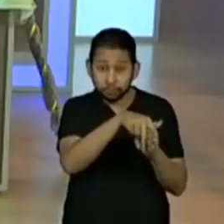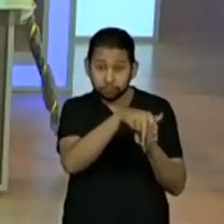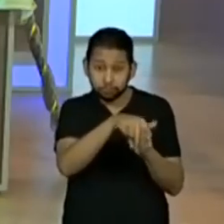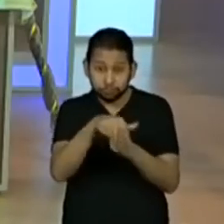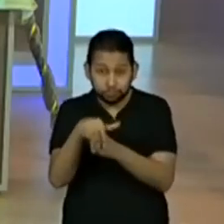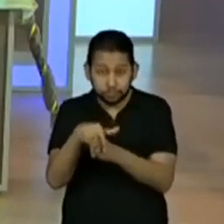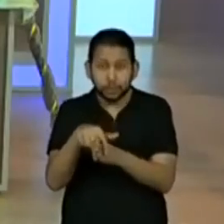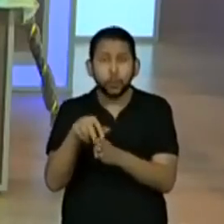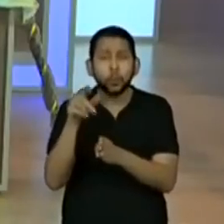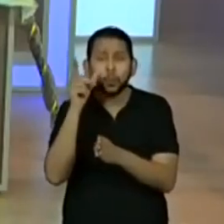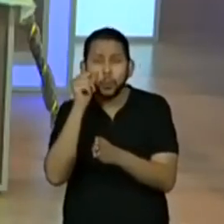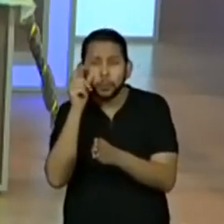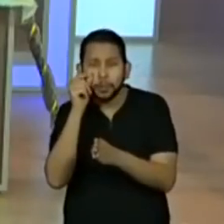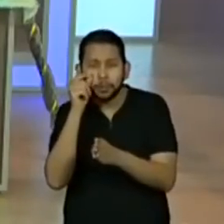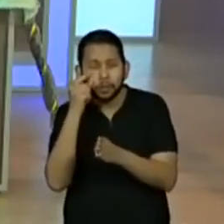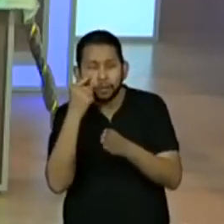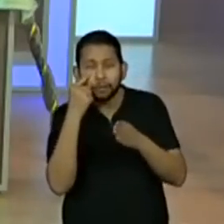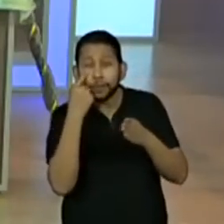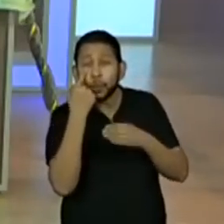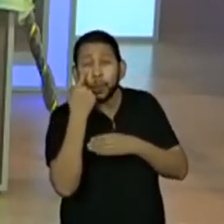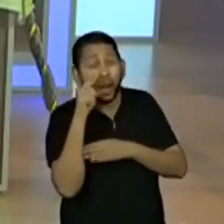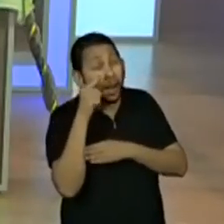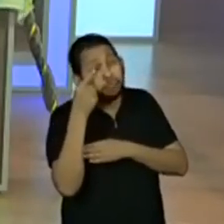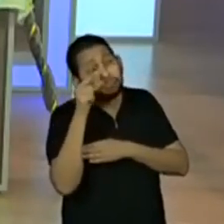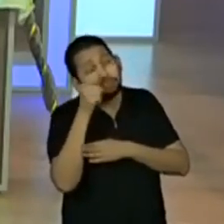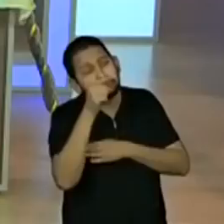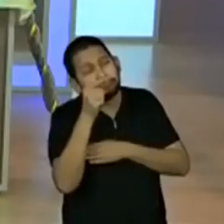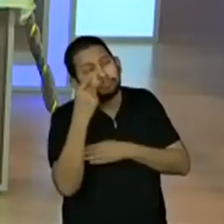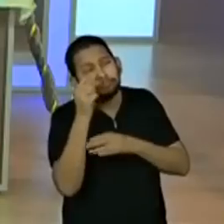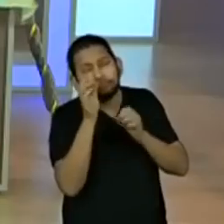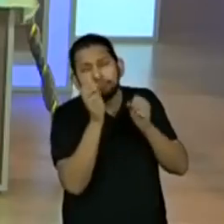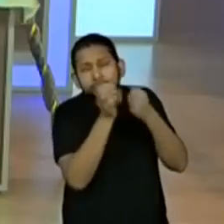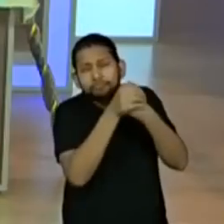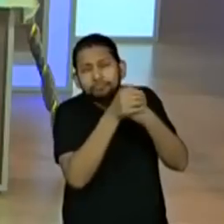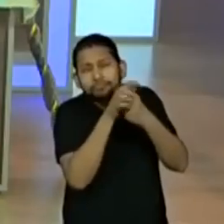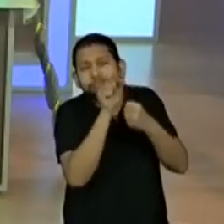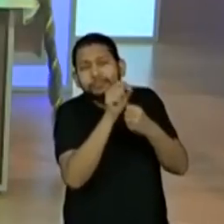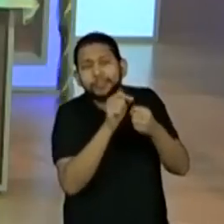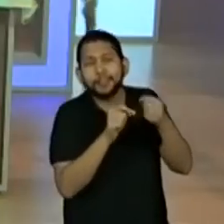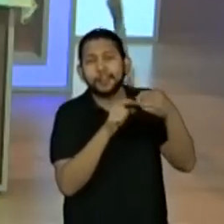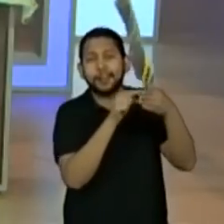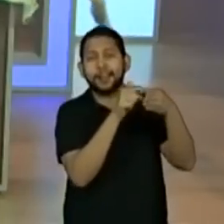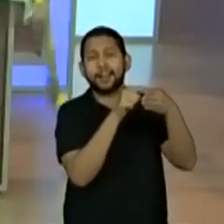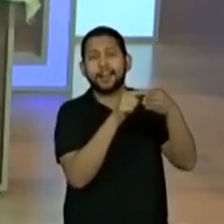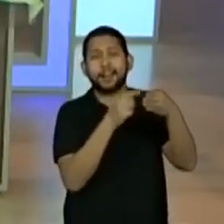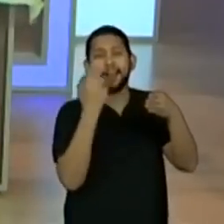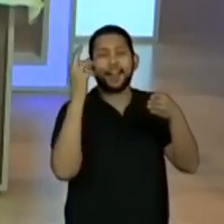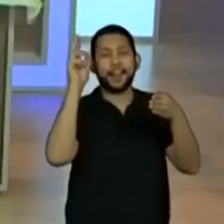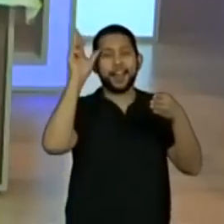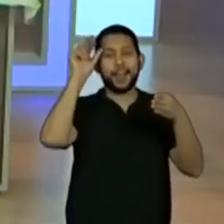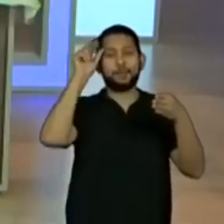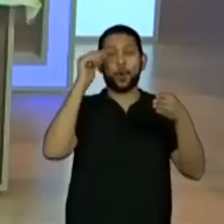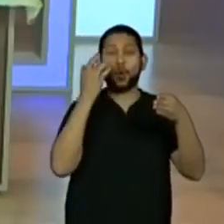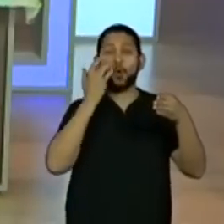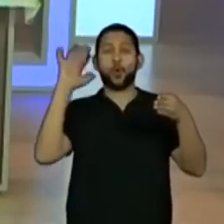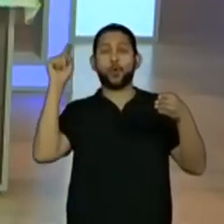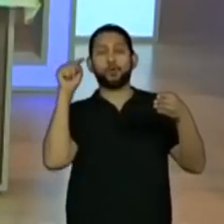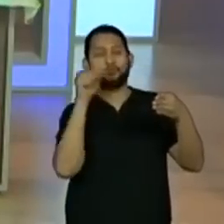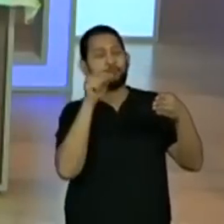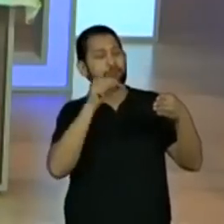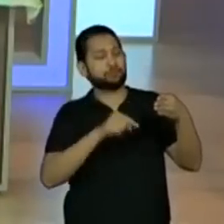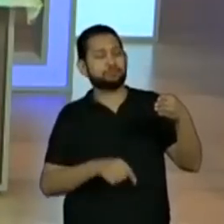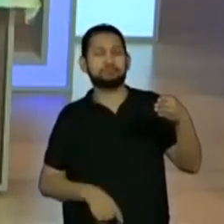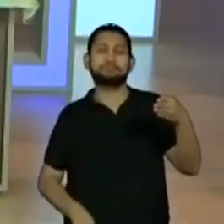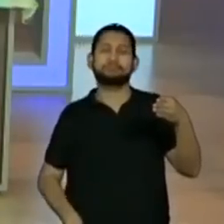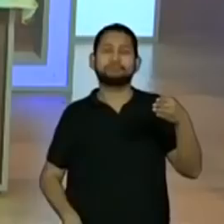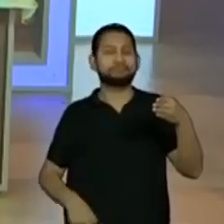todos dormindo e encontrou lá na estrebaria o cavalo de ouro.